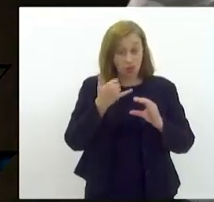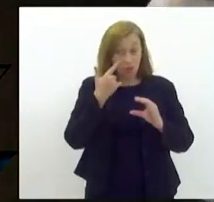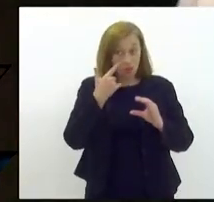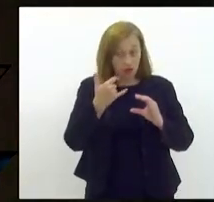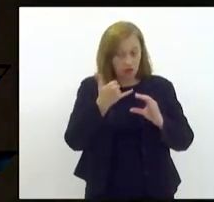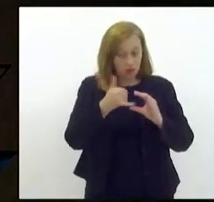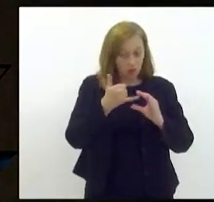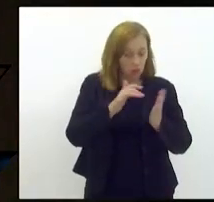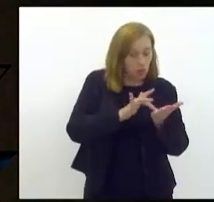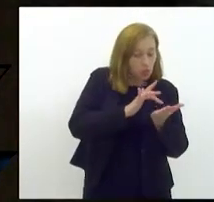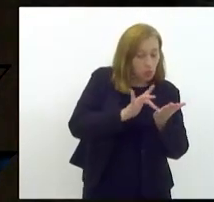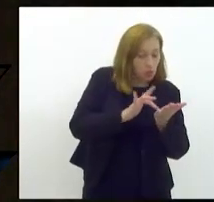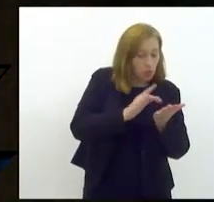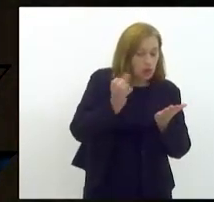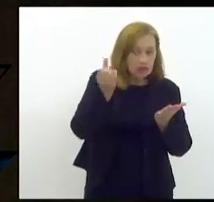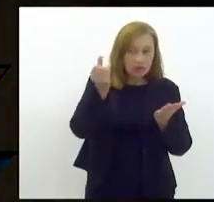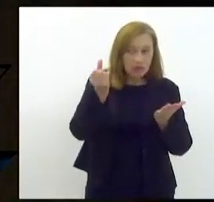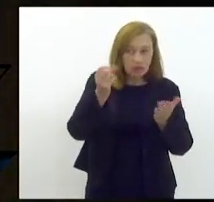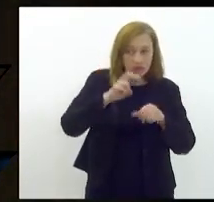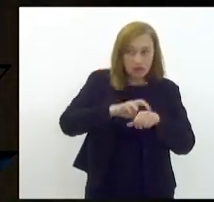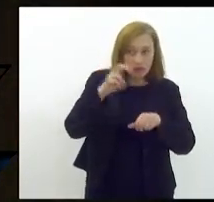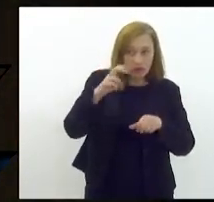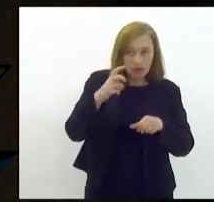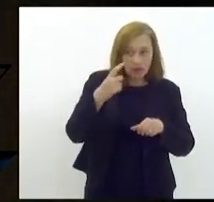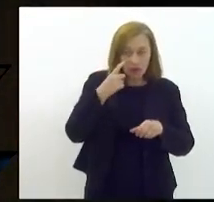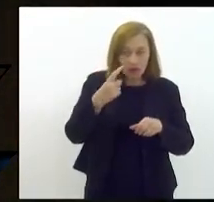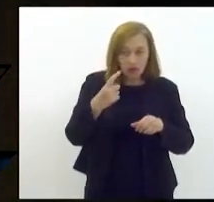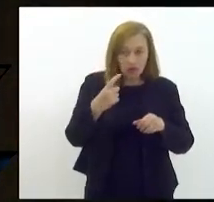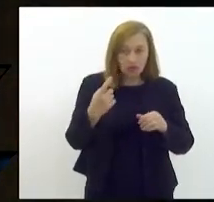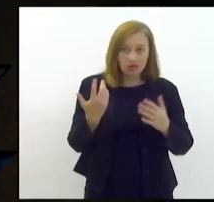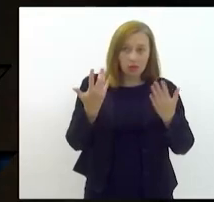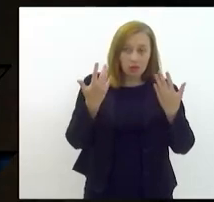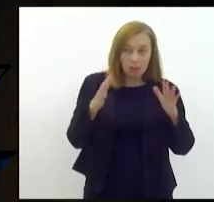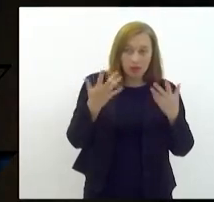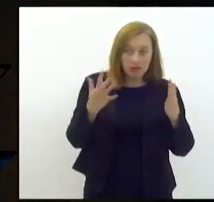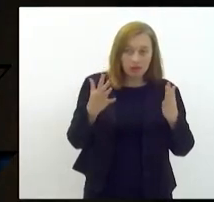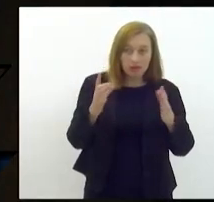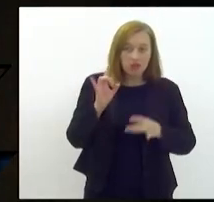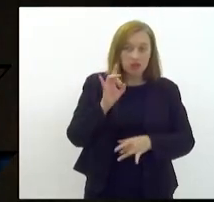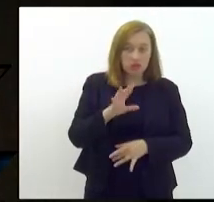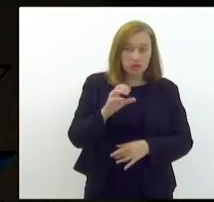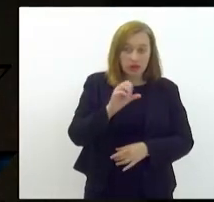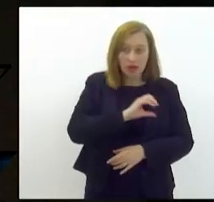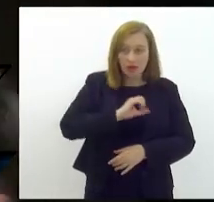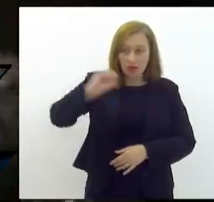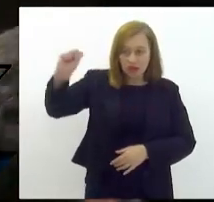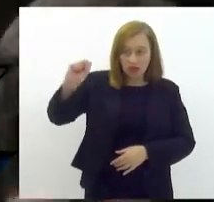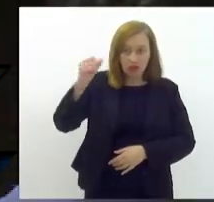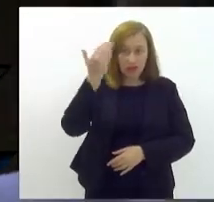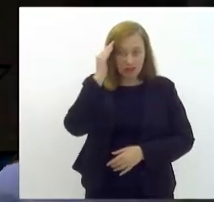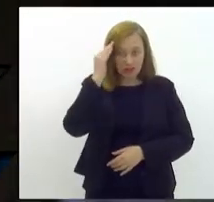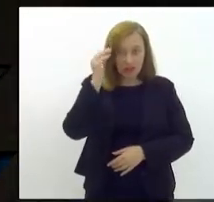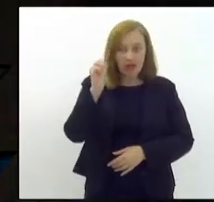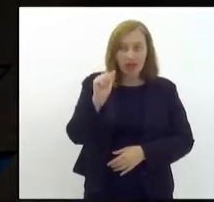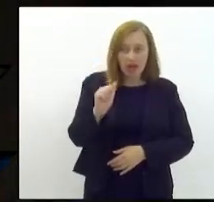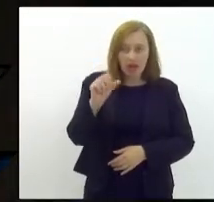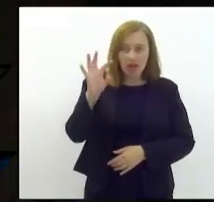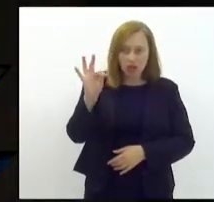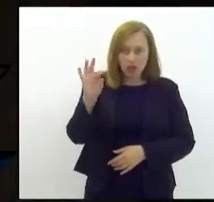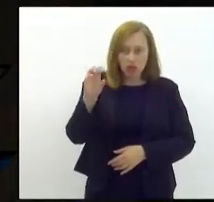às 6 horas da manhã Eis que tinha uma saudação que só para quem é do Axé entende a totô